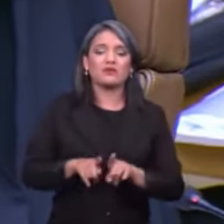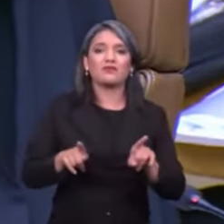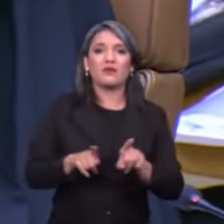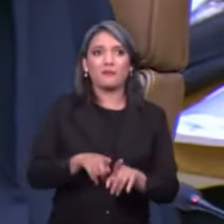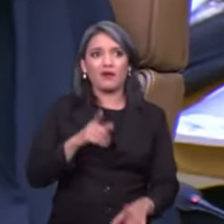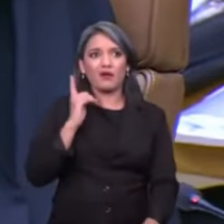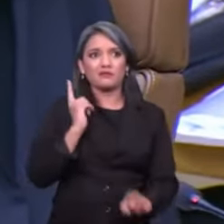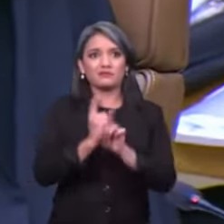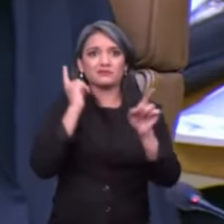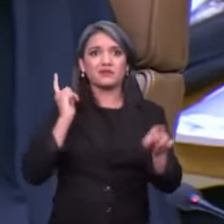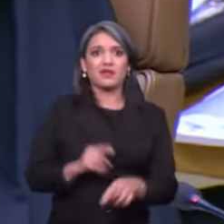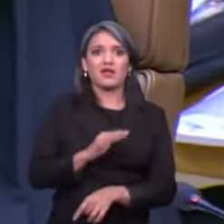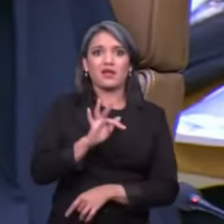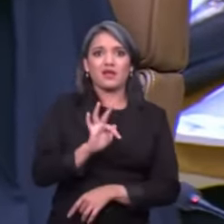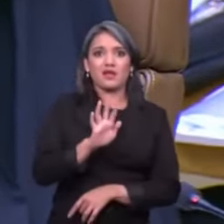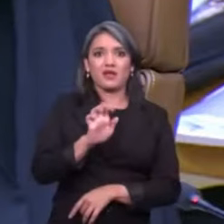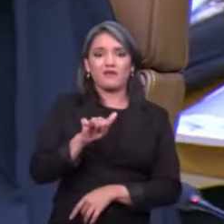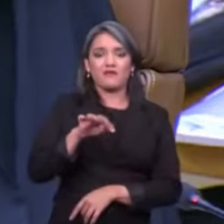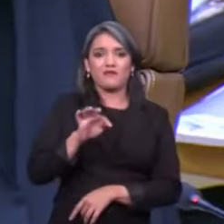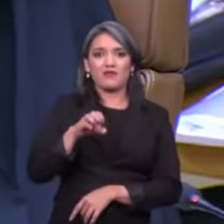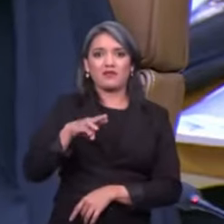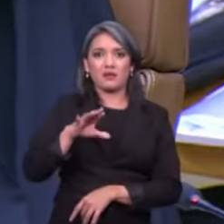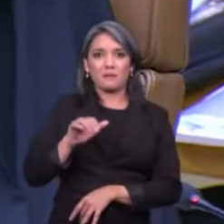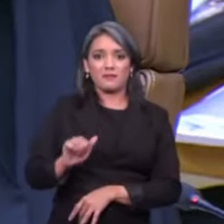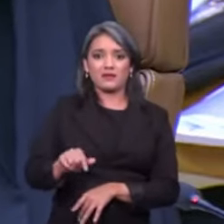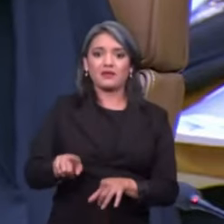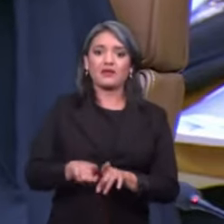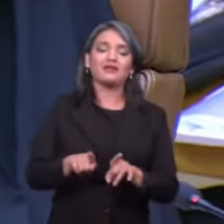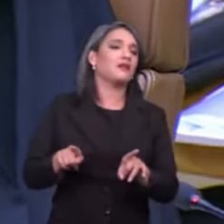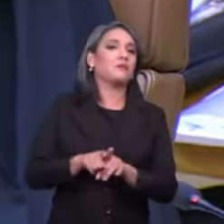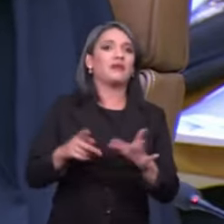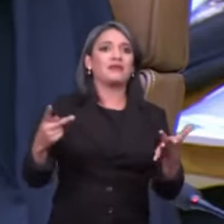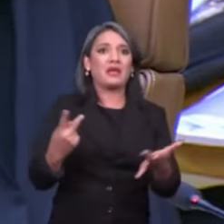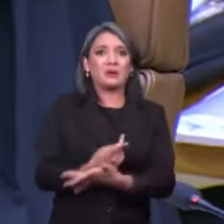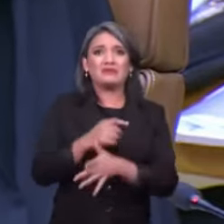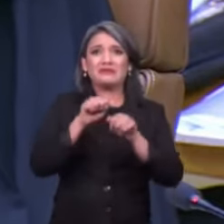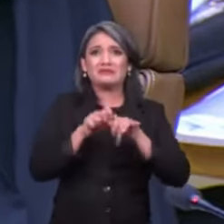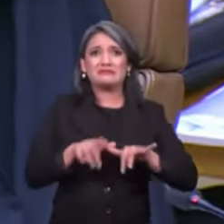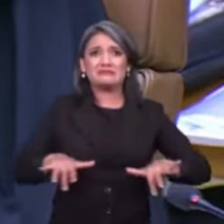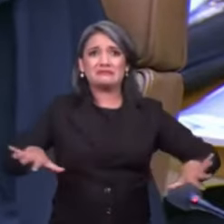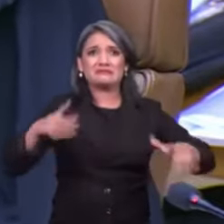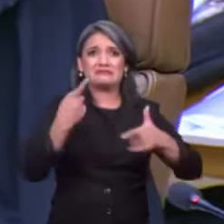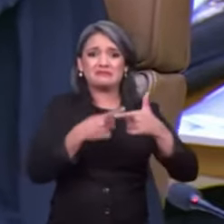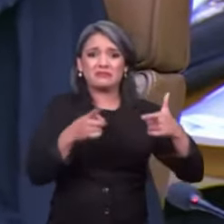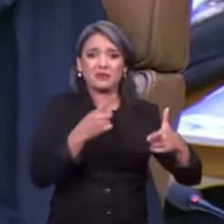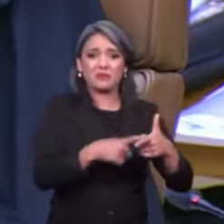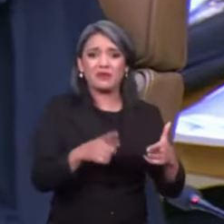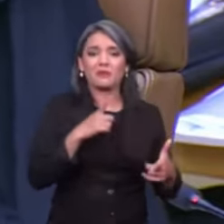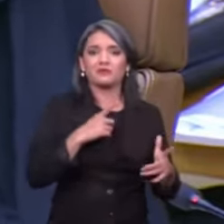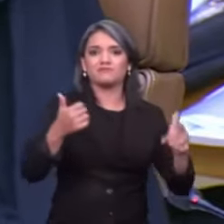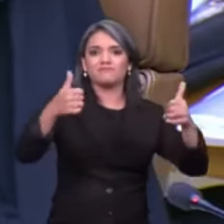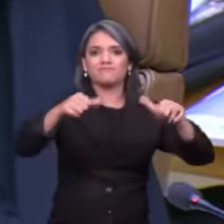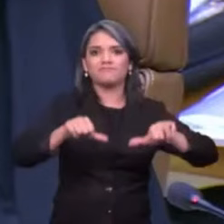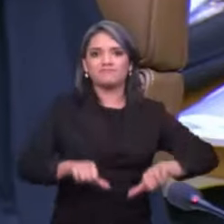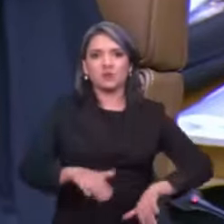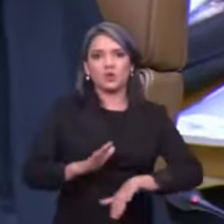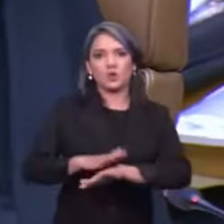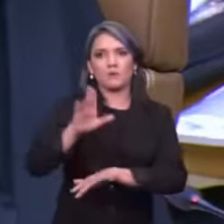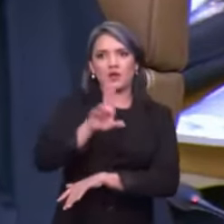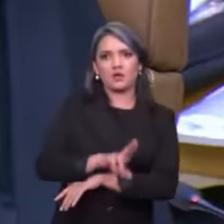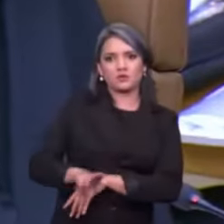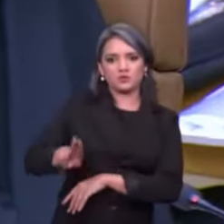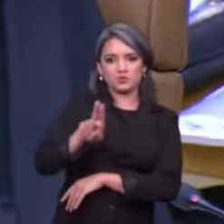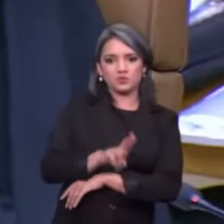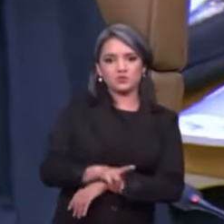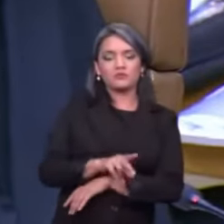metanfetaminas explodiram. A pandemia plurianual aprofundou os encargos pessoais e fomentou um aumento no uso.